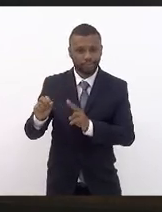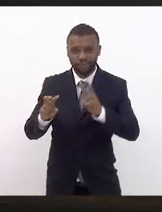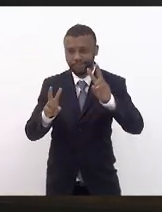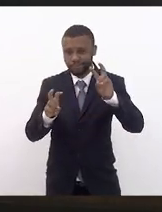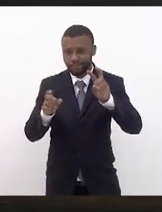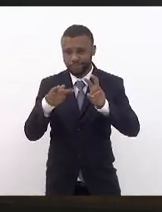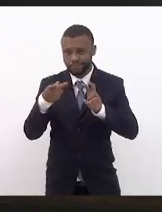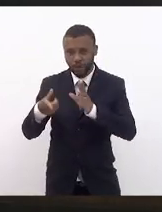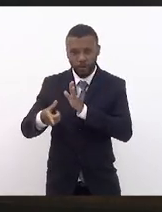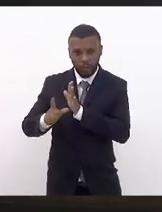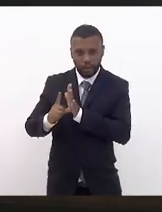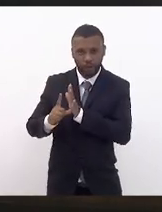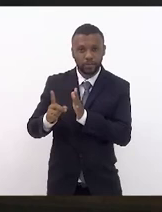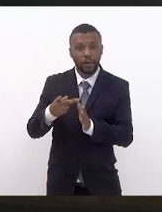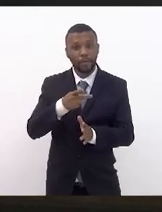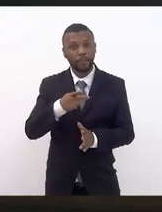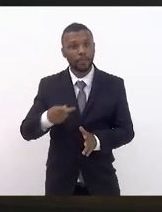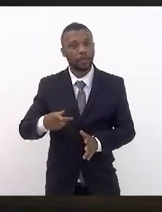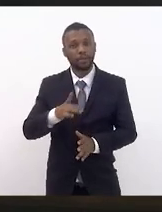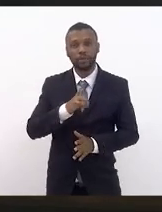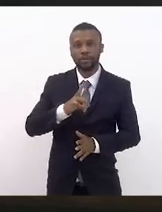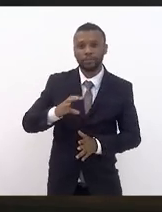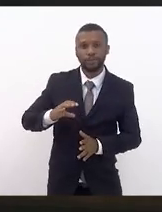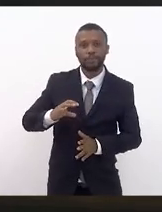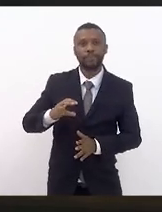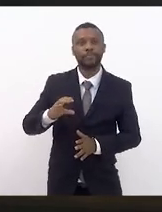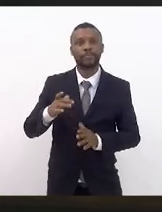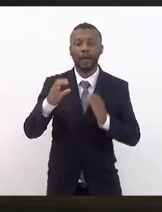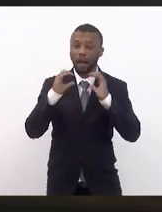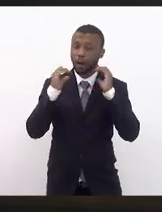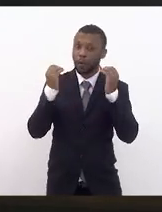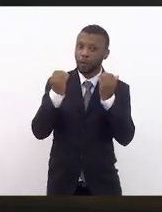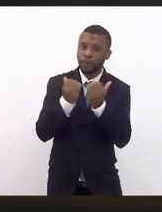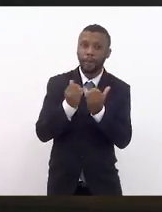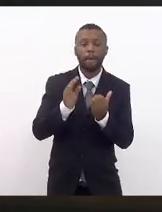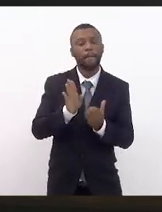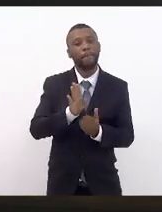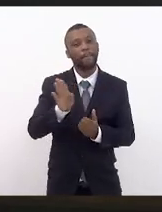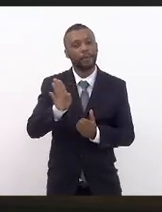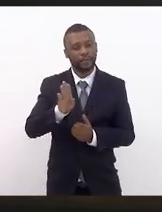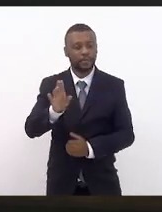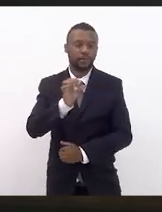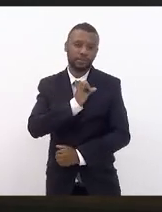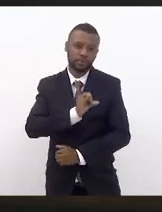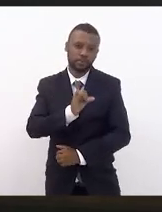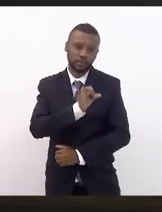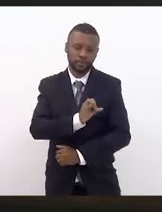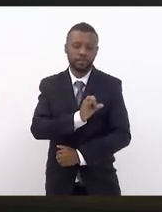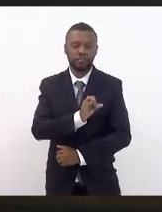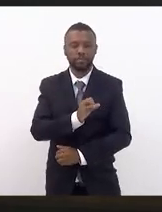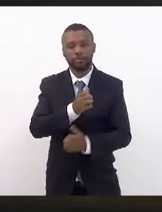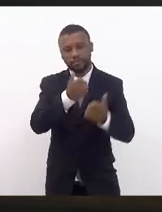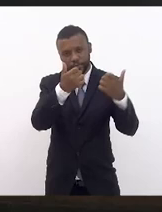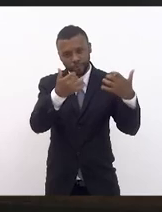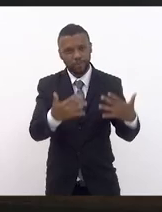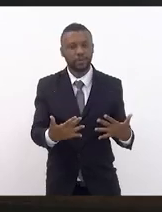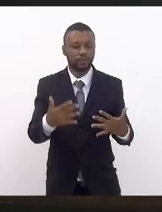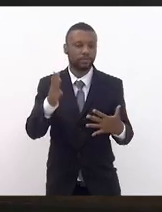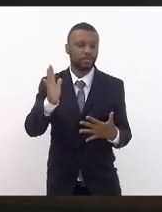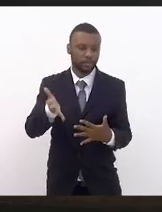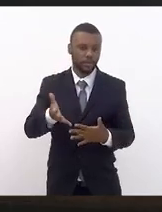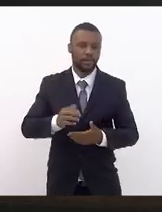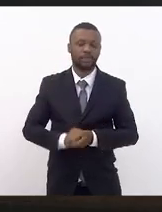como presidente dos diáconos da Convenção Batista Fluminense, como já foi mencionado. E ainda,